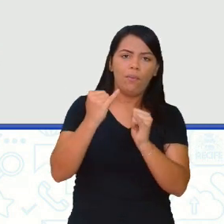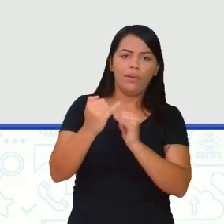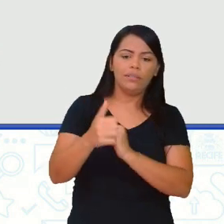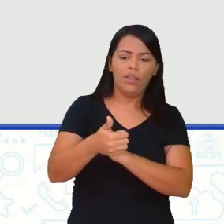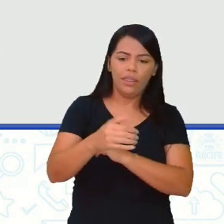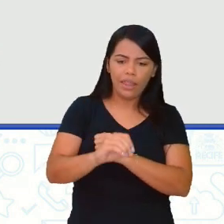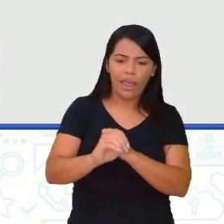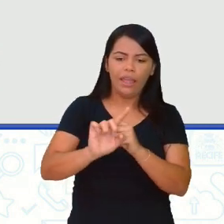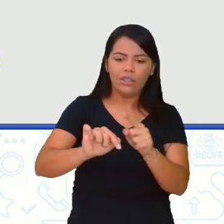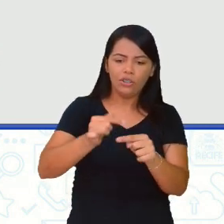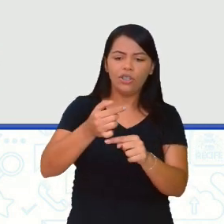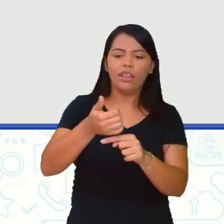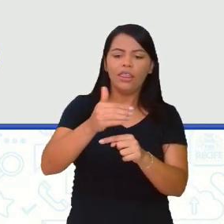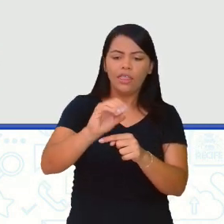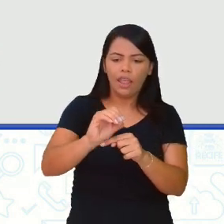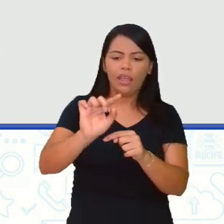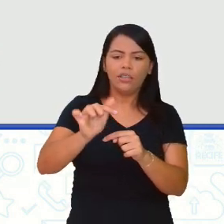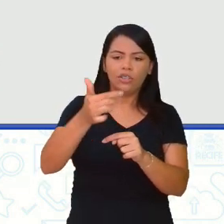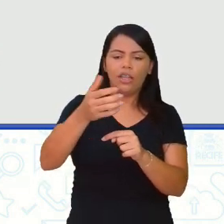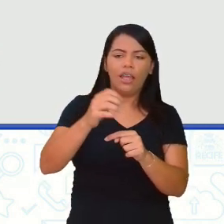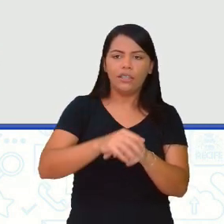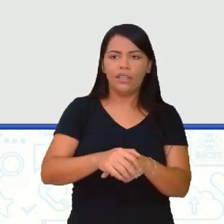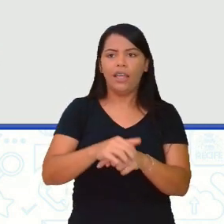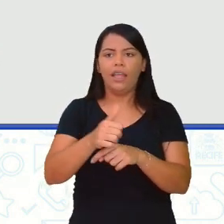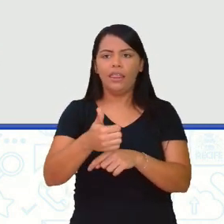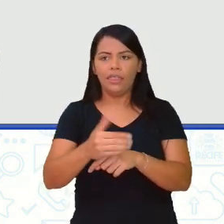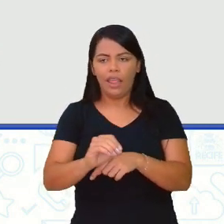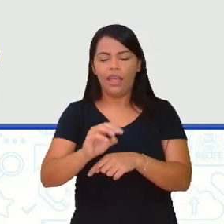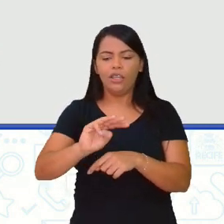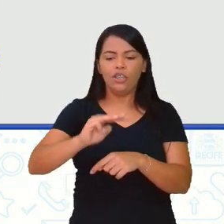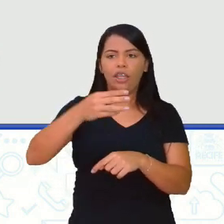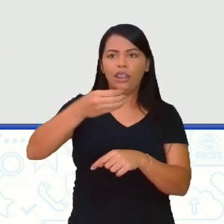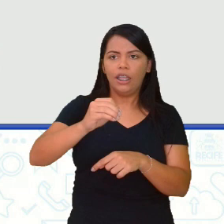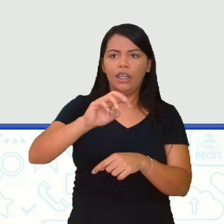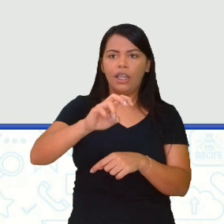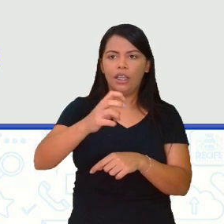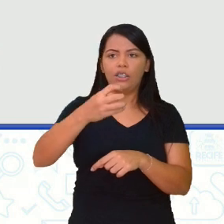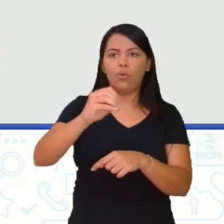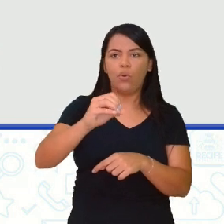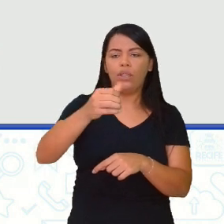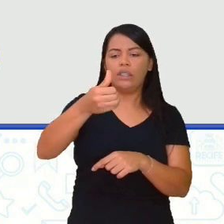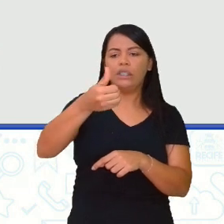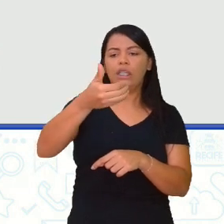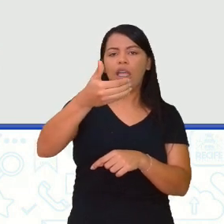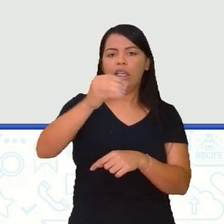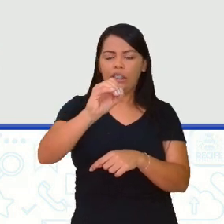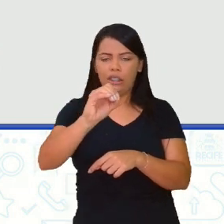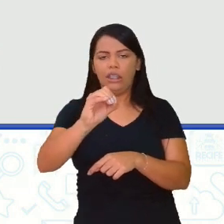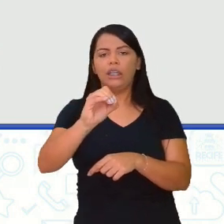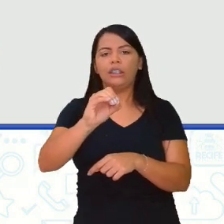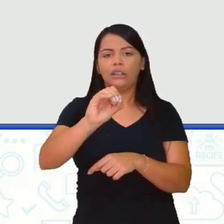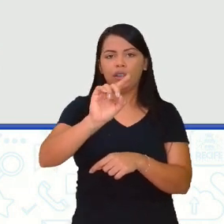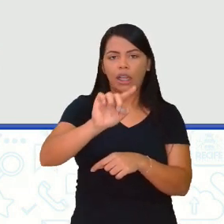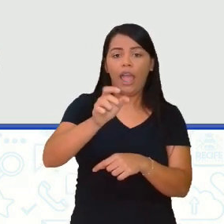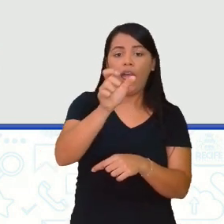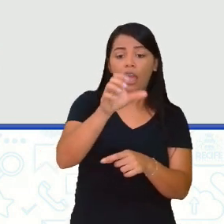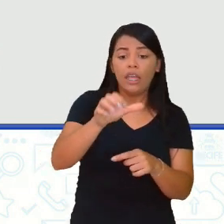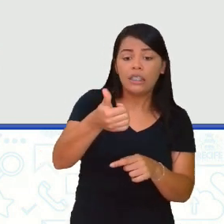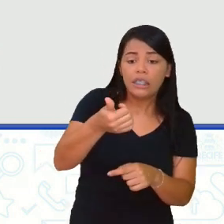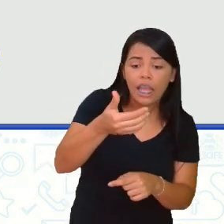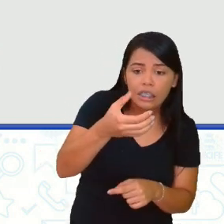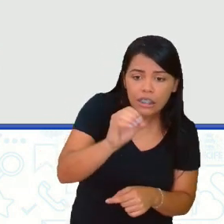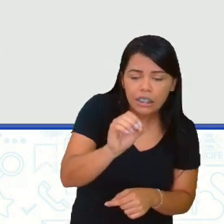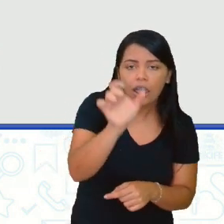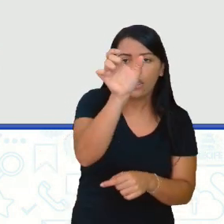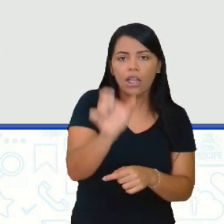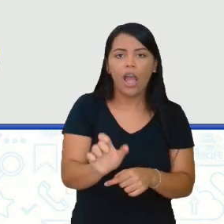conferido. Mais um pulo, um salto, eu chego no 60, que é a minha coluna, que indica a quantidade de alunos